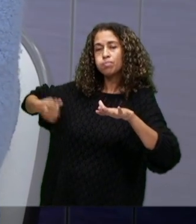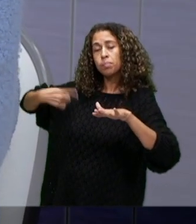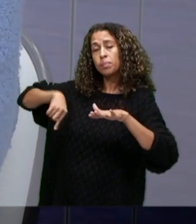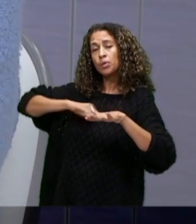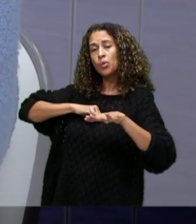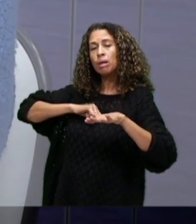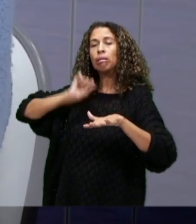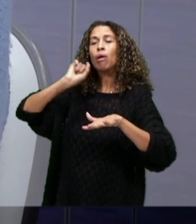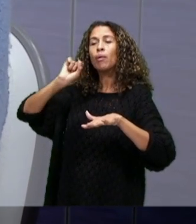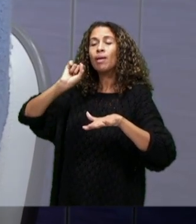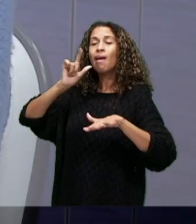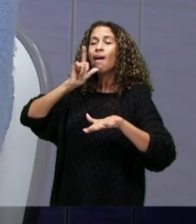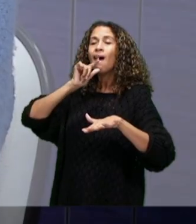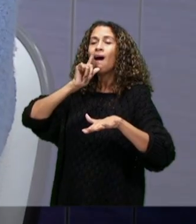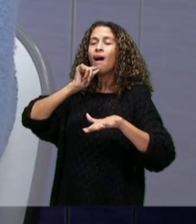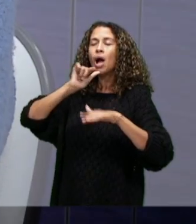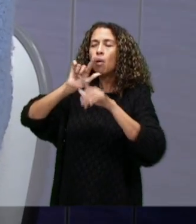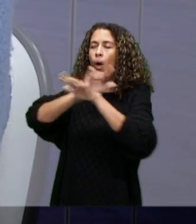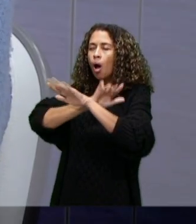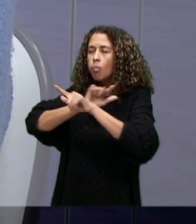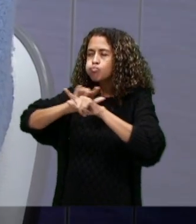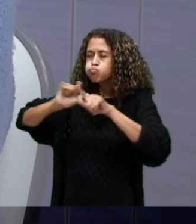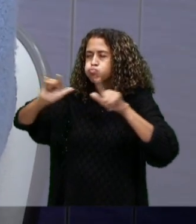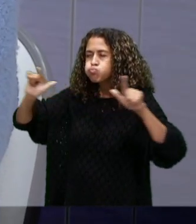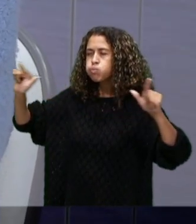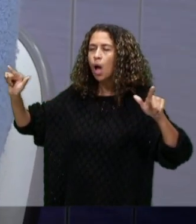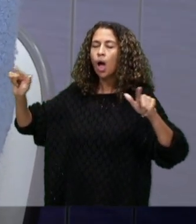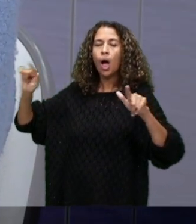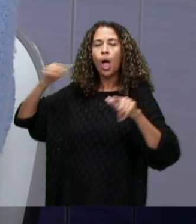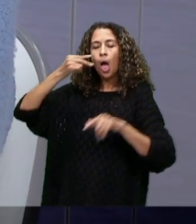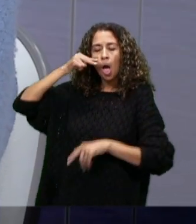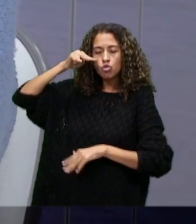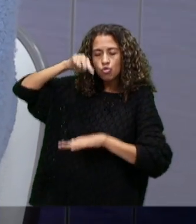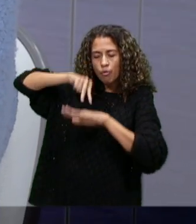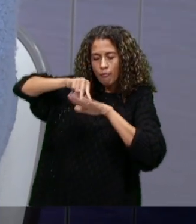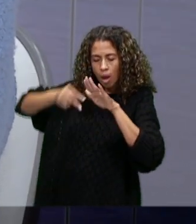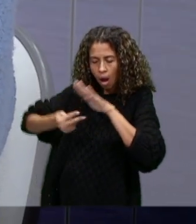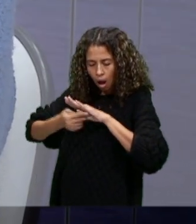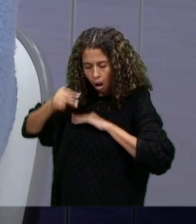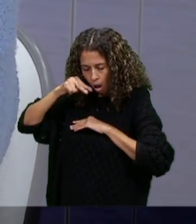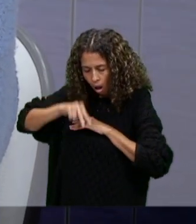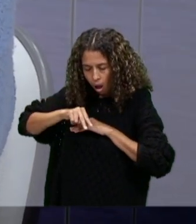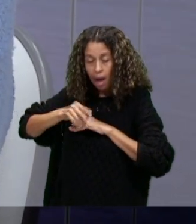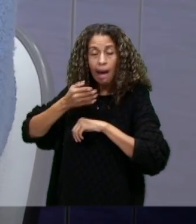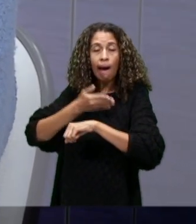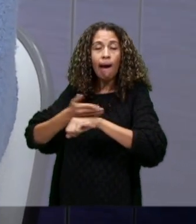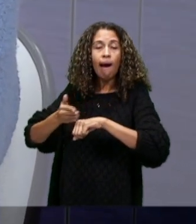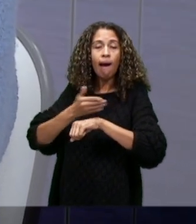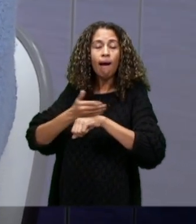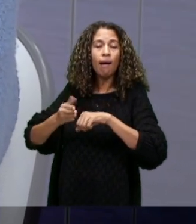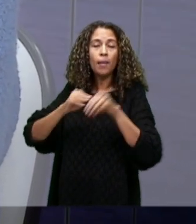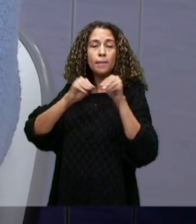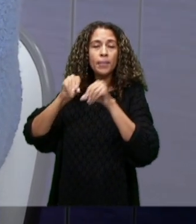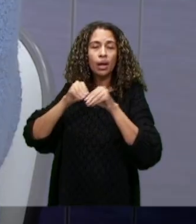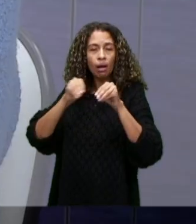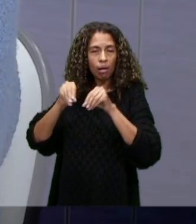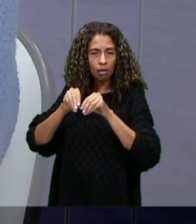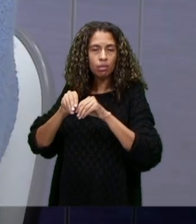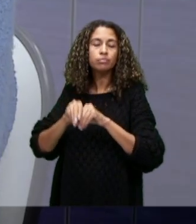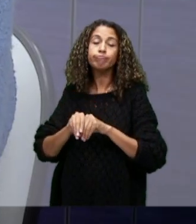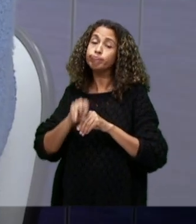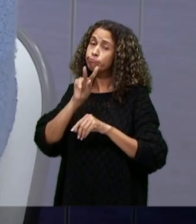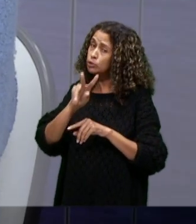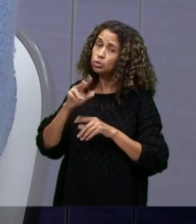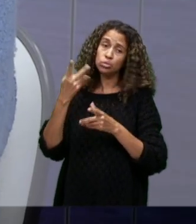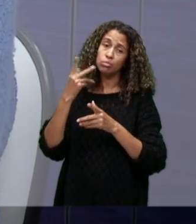são aquelas águas limpas, né, claras, areia branca, e foge totalmente desse padrão, né?